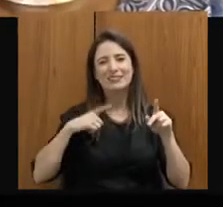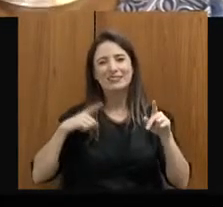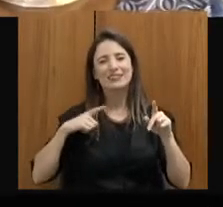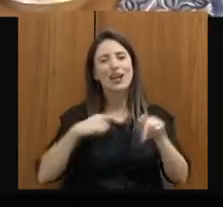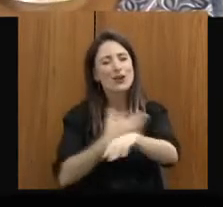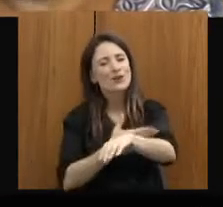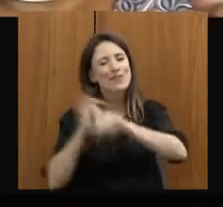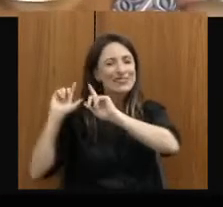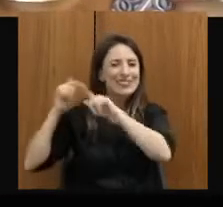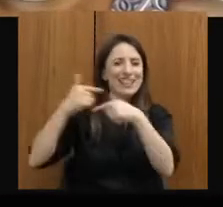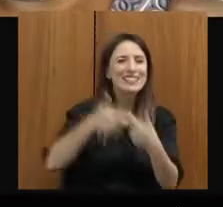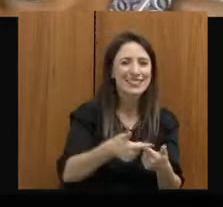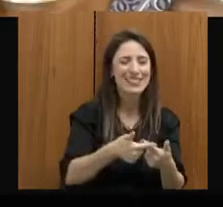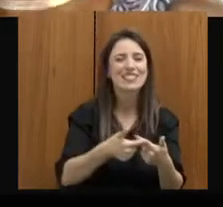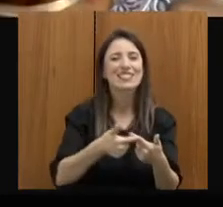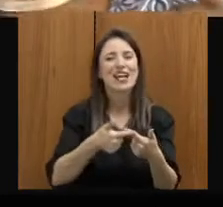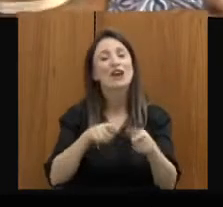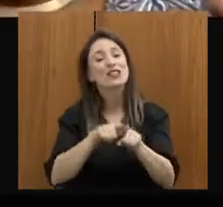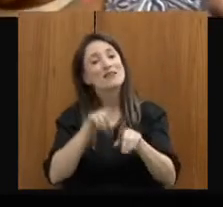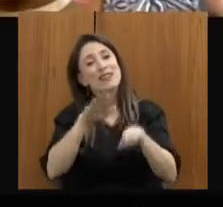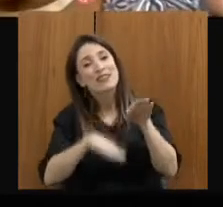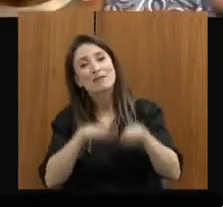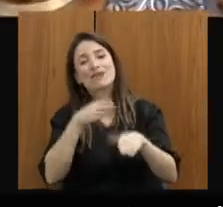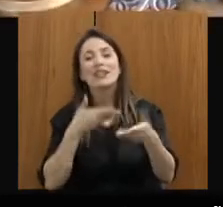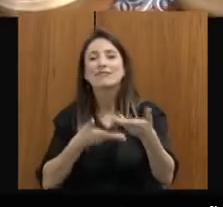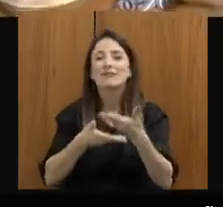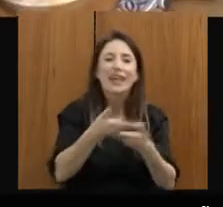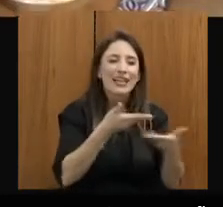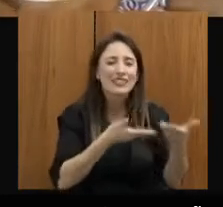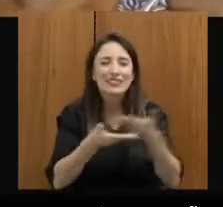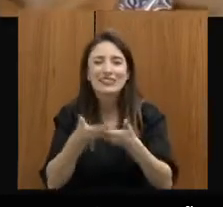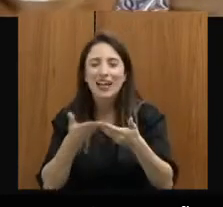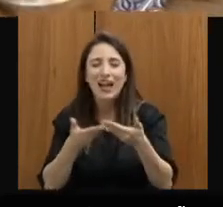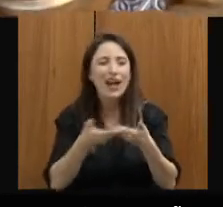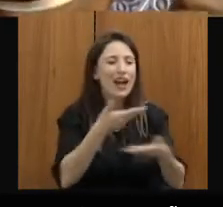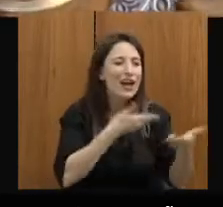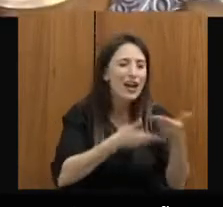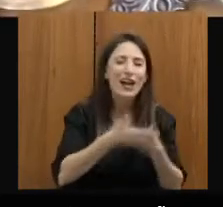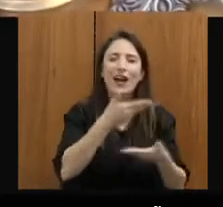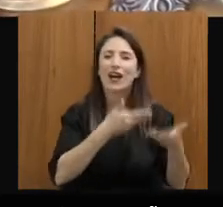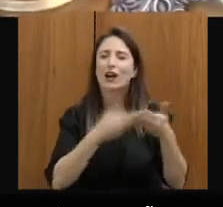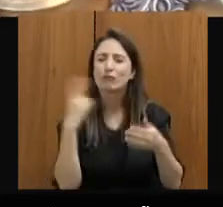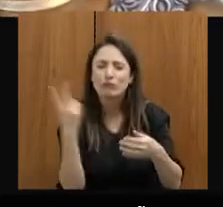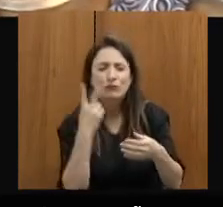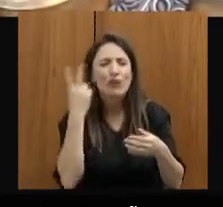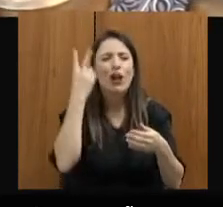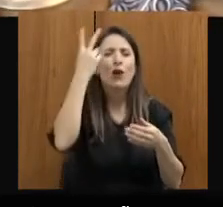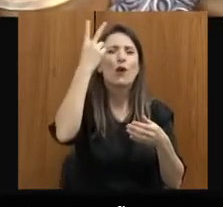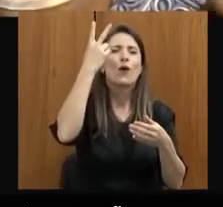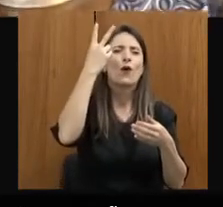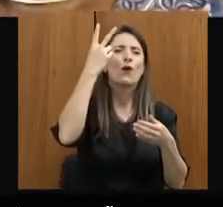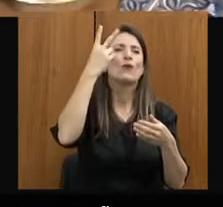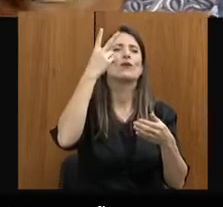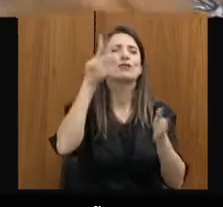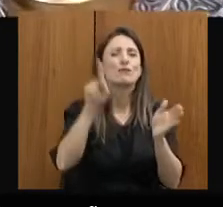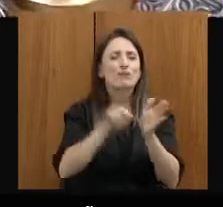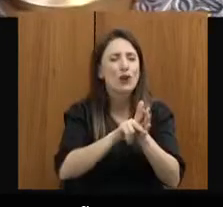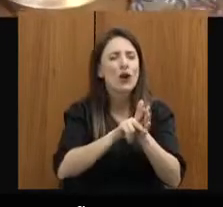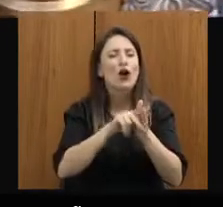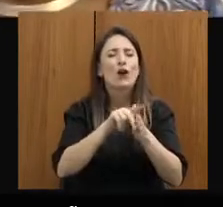nessa casa depende muito da interação é dos valores que trouxeram da África com